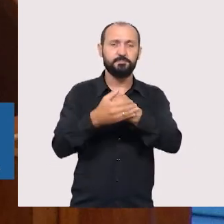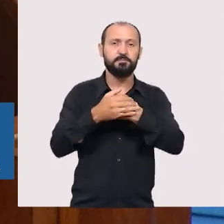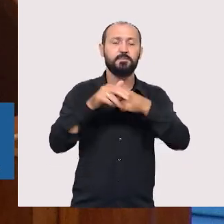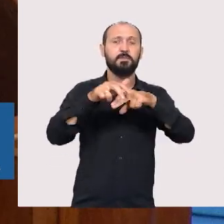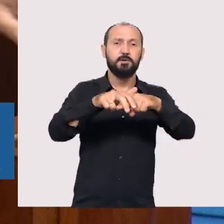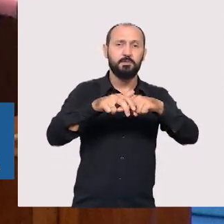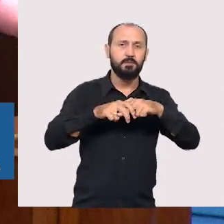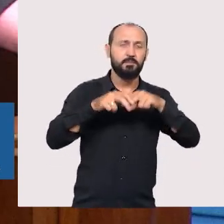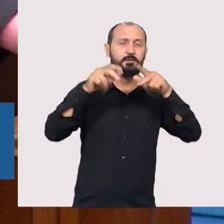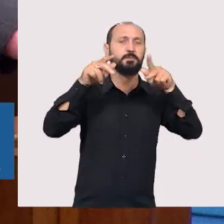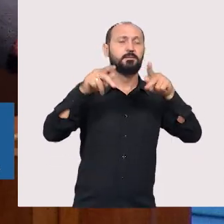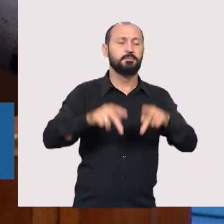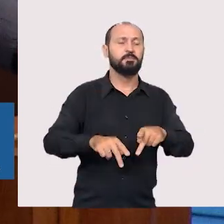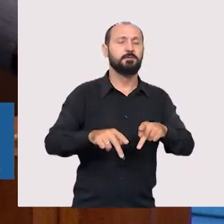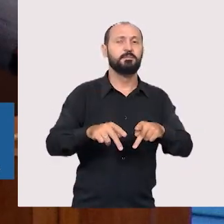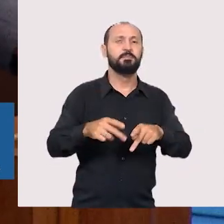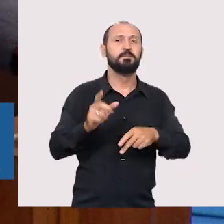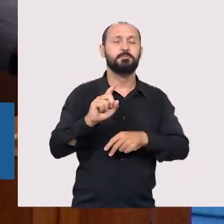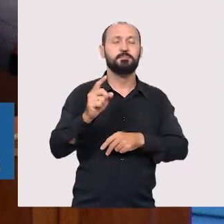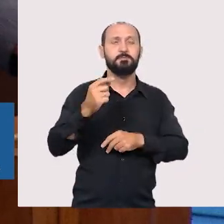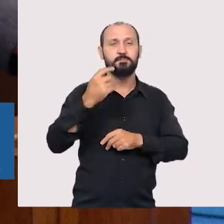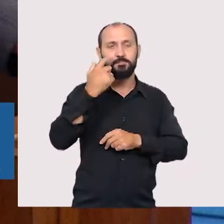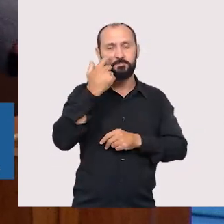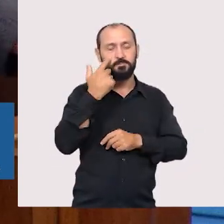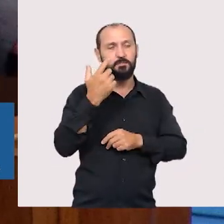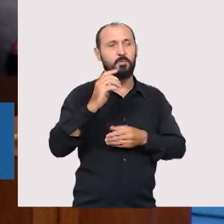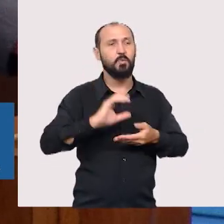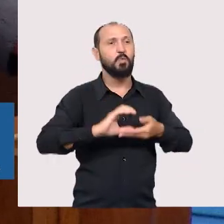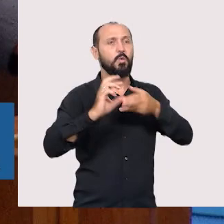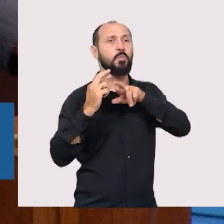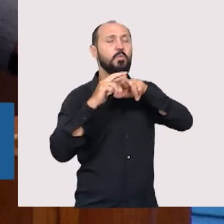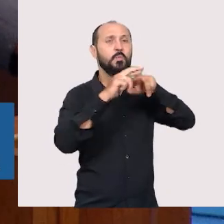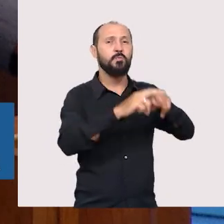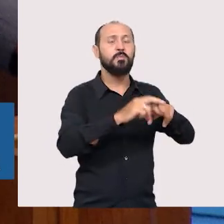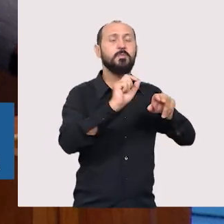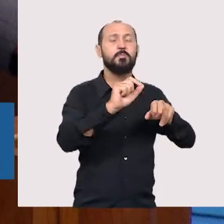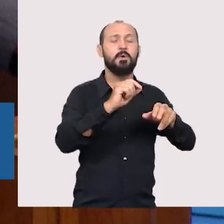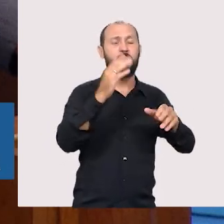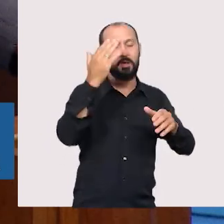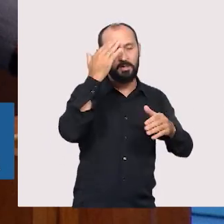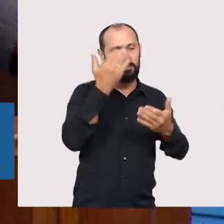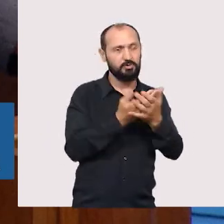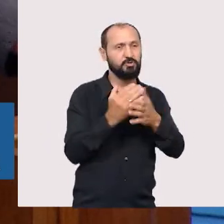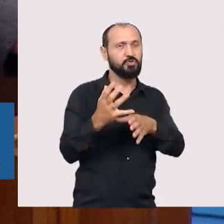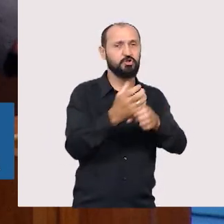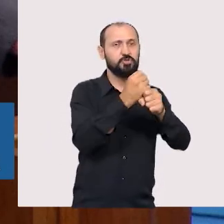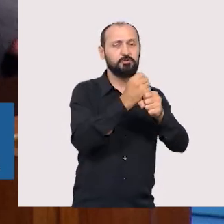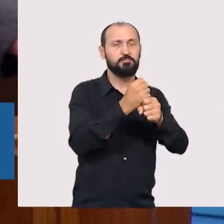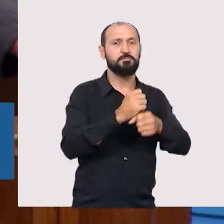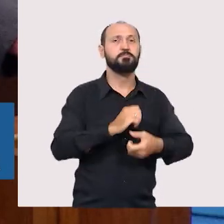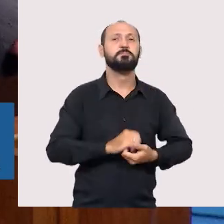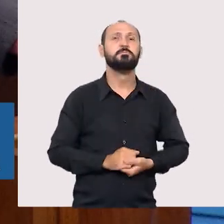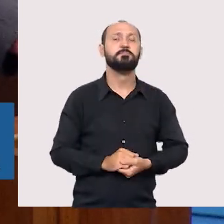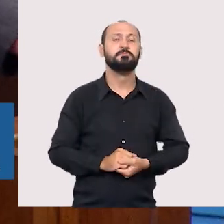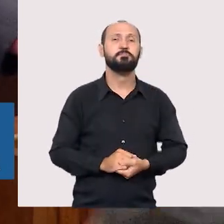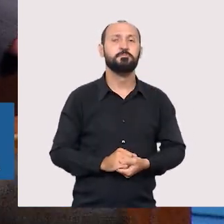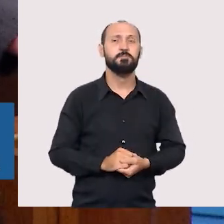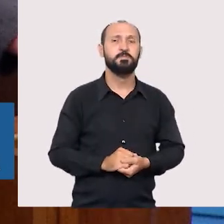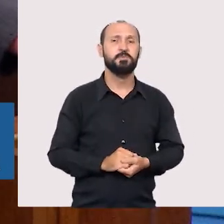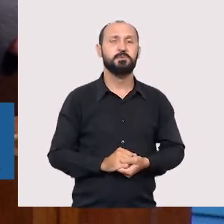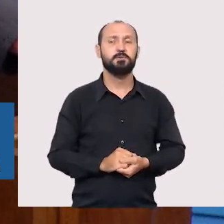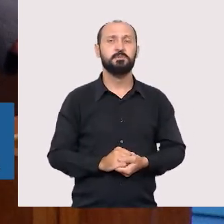Protegendo essas crianças, e é por isso que eu tenho certeza que a população de Campo Grande, não à toa, busca o Conselho Tutelar por confiar nessa